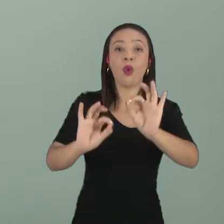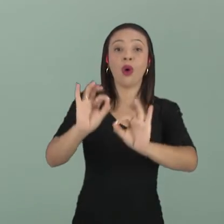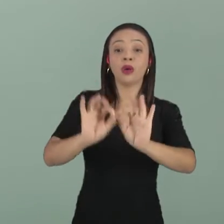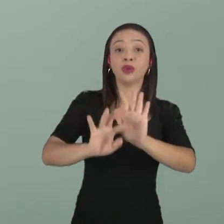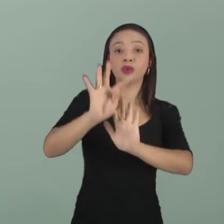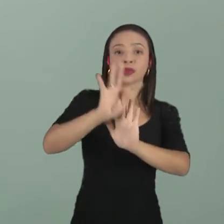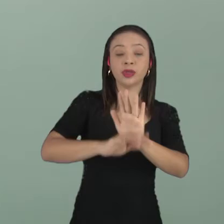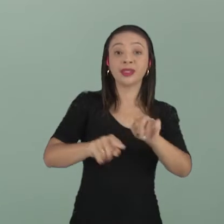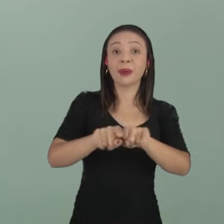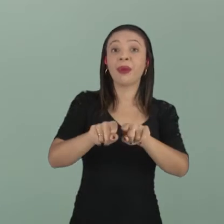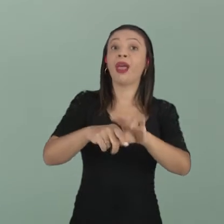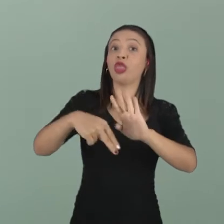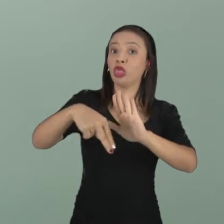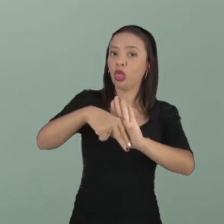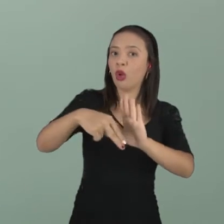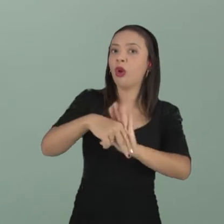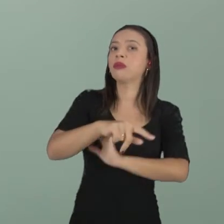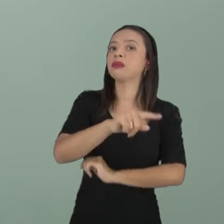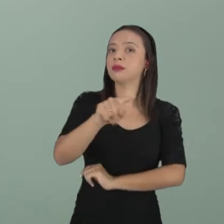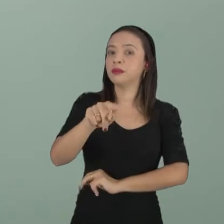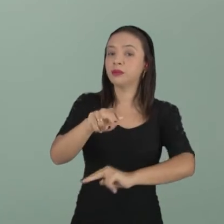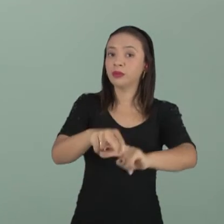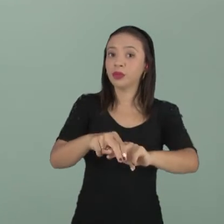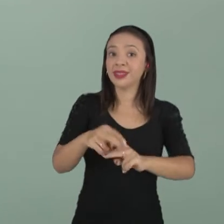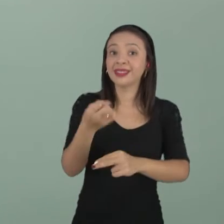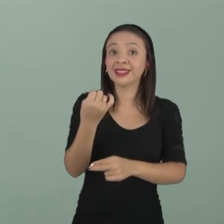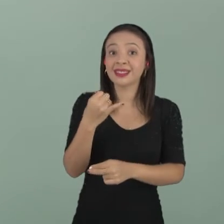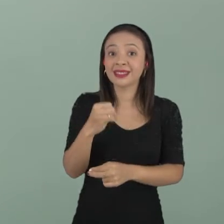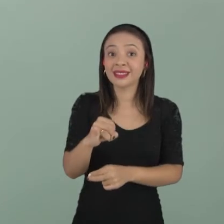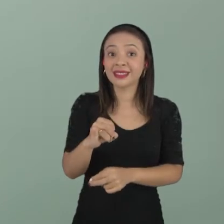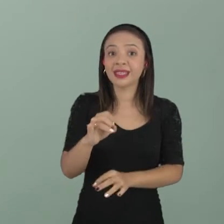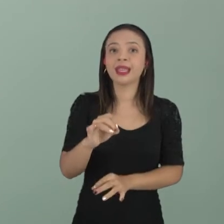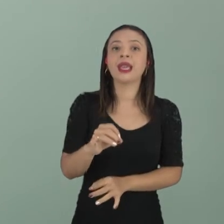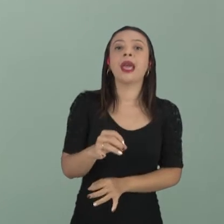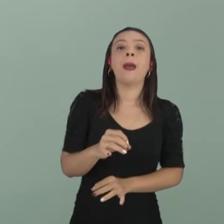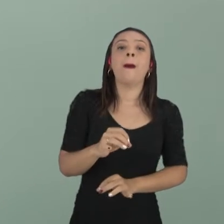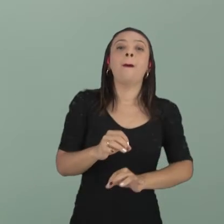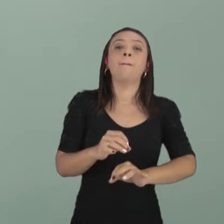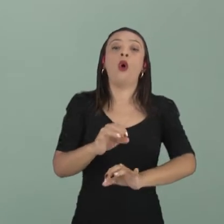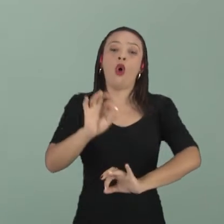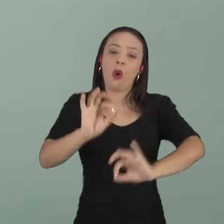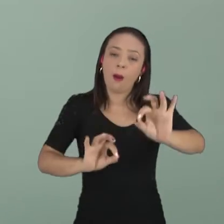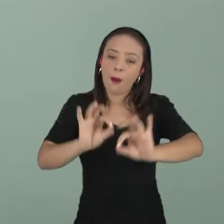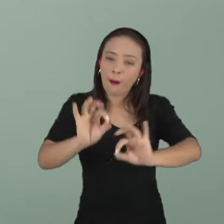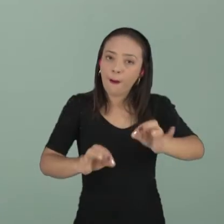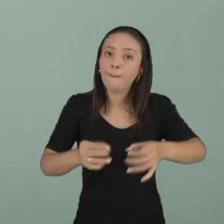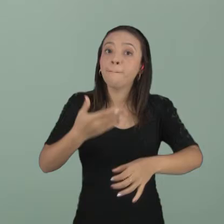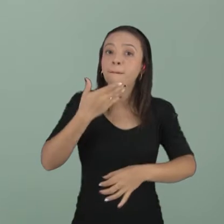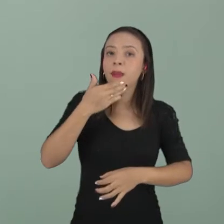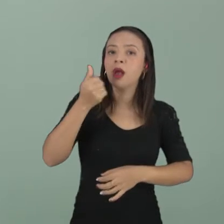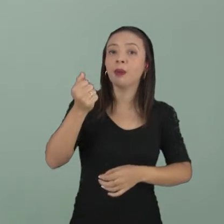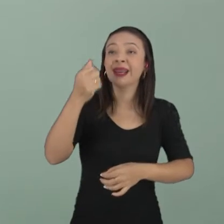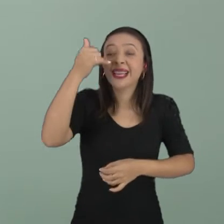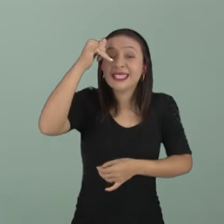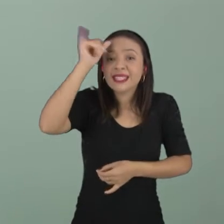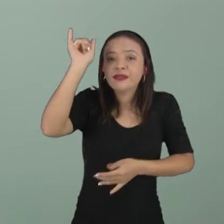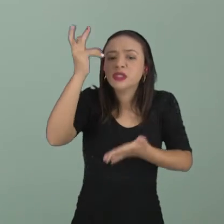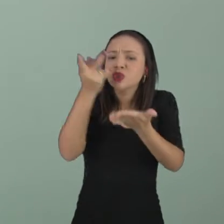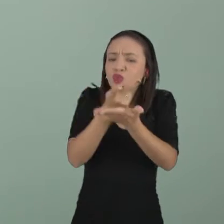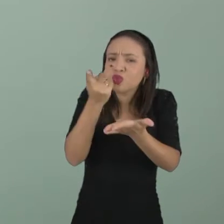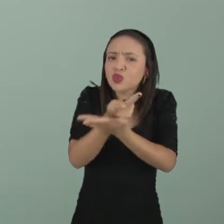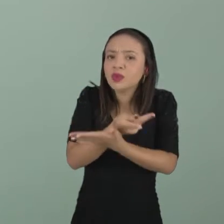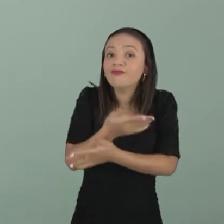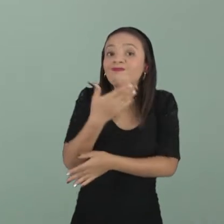e na pontuação de vocês. Então, quanto mais vocês se prevenirem nesses pequenos erros, melhores